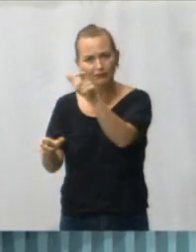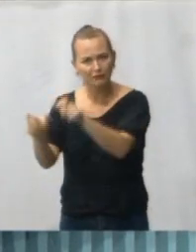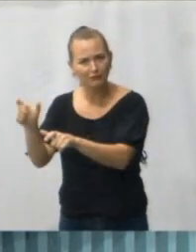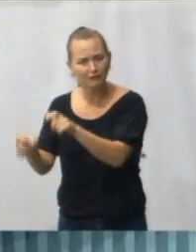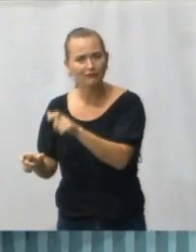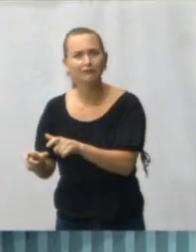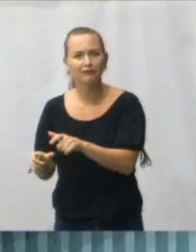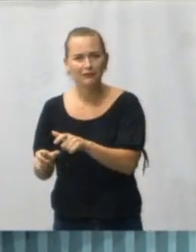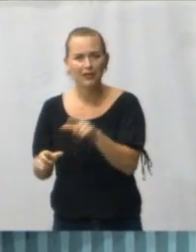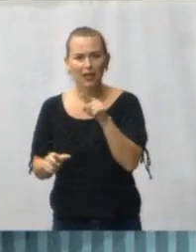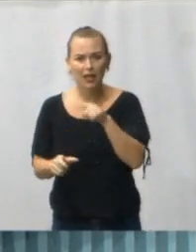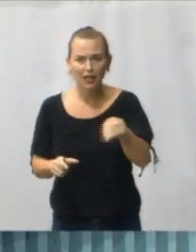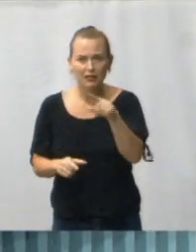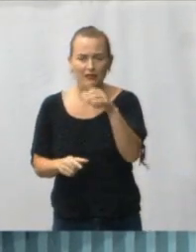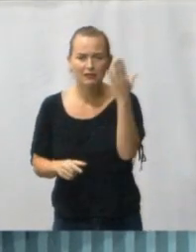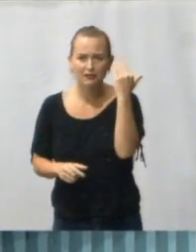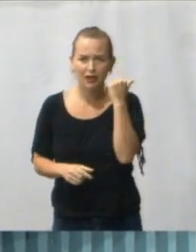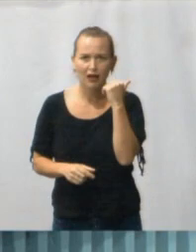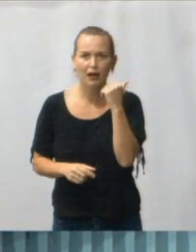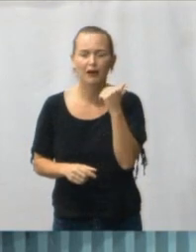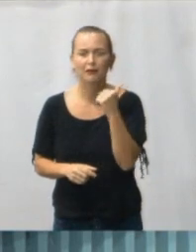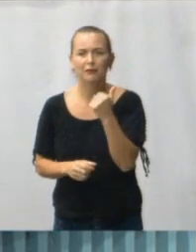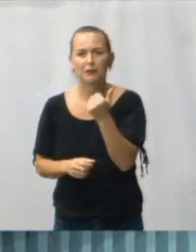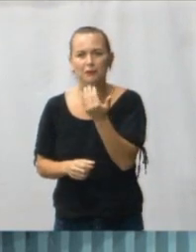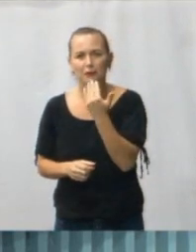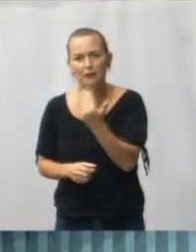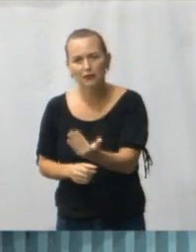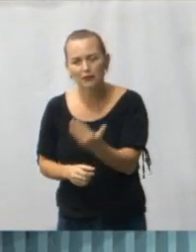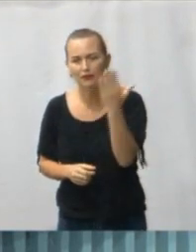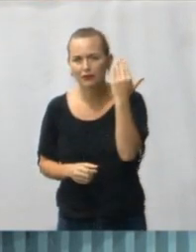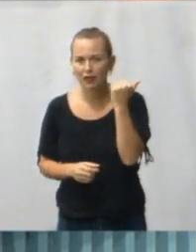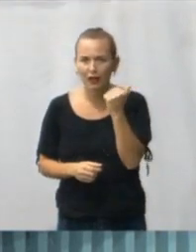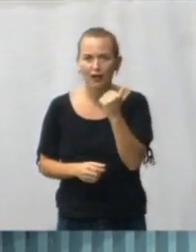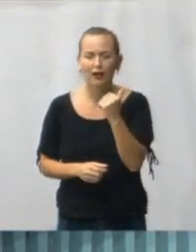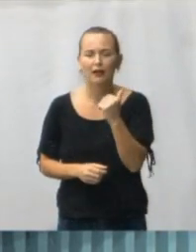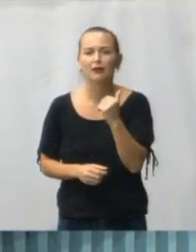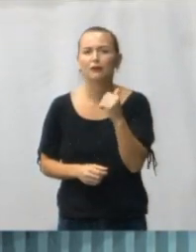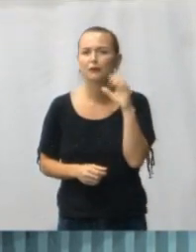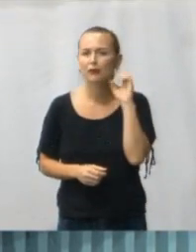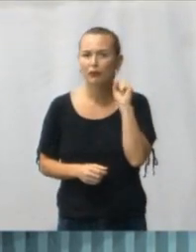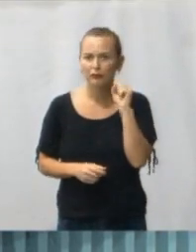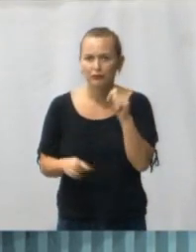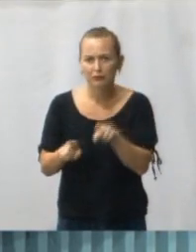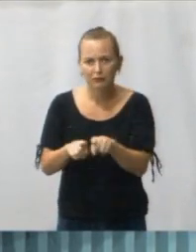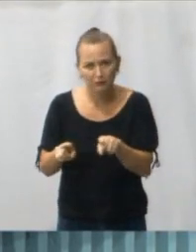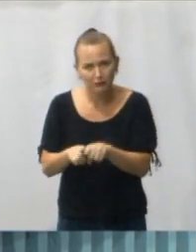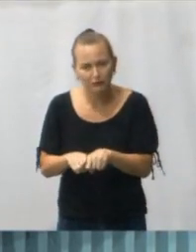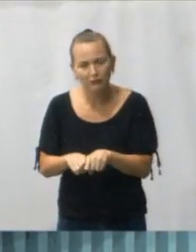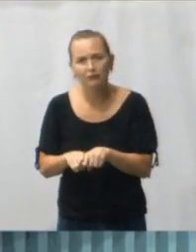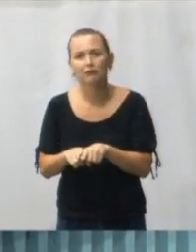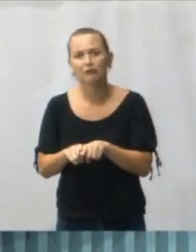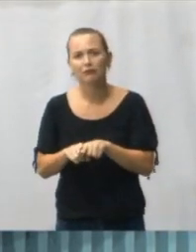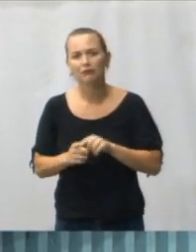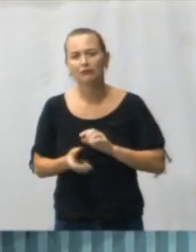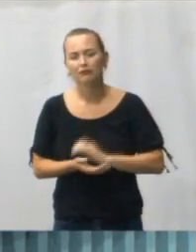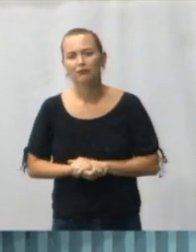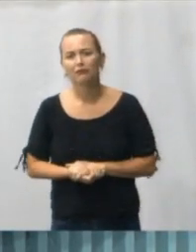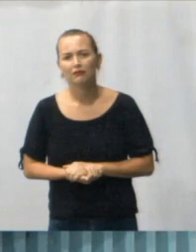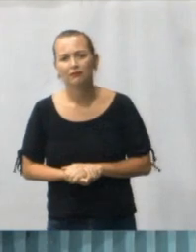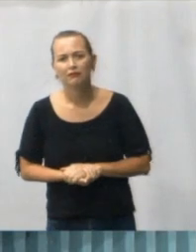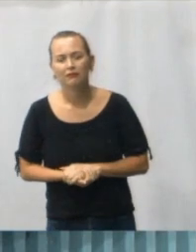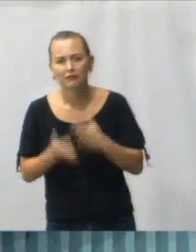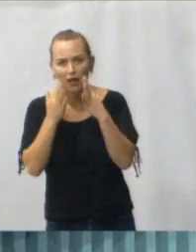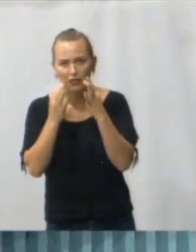reivindicações. E agradecer a todos vocês, tanto quanto foi pedido, para que esse projeto